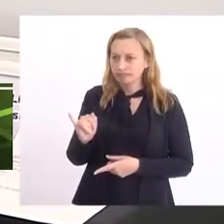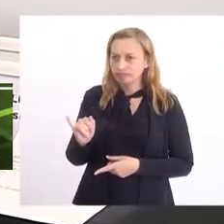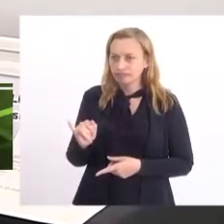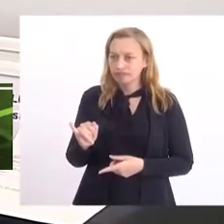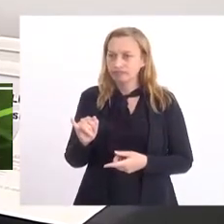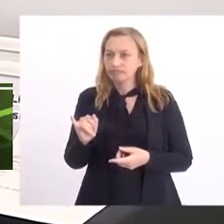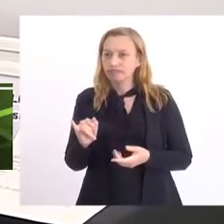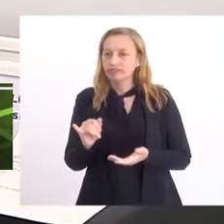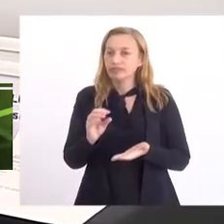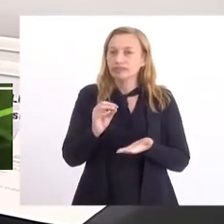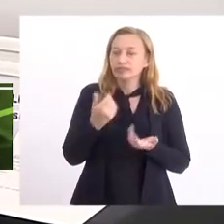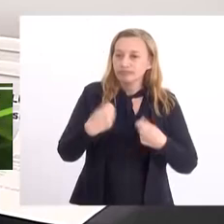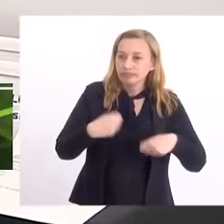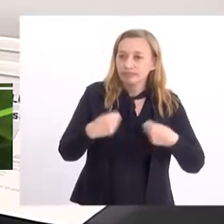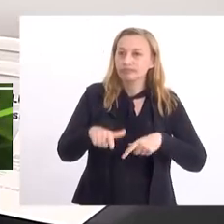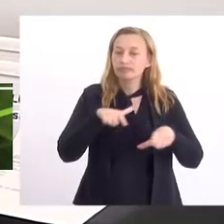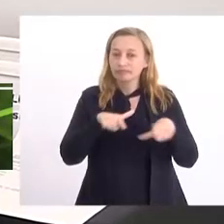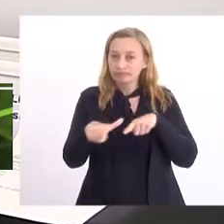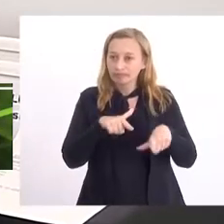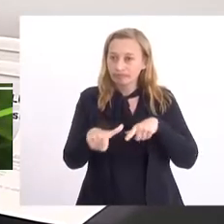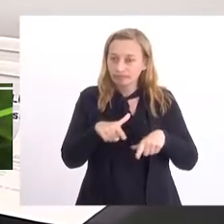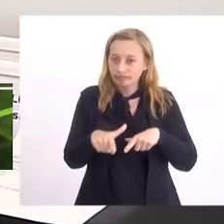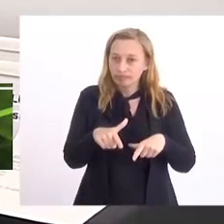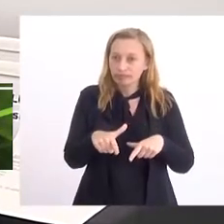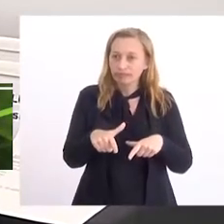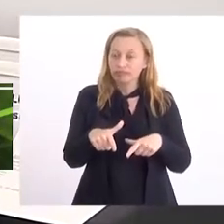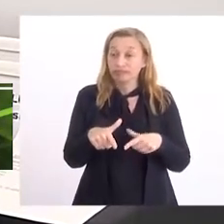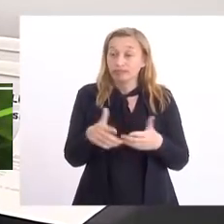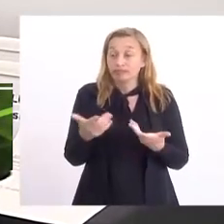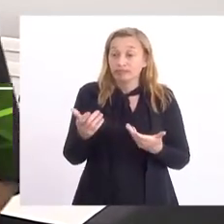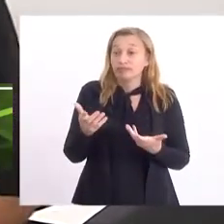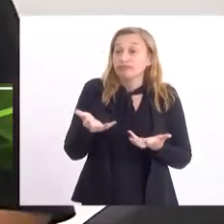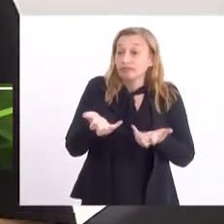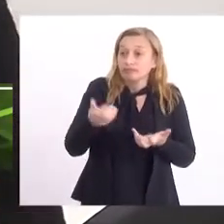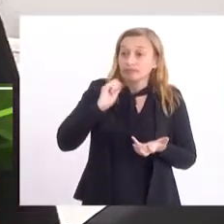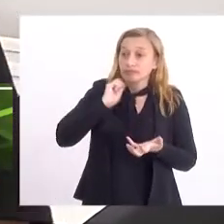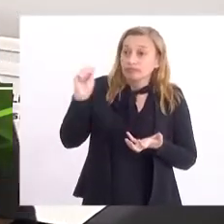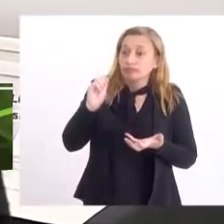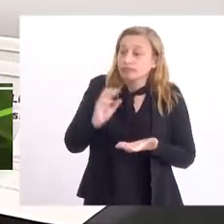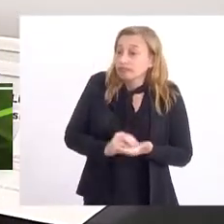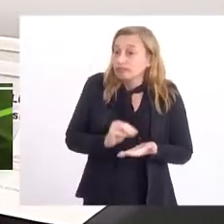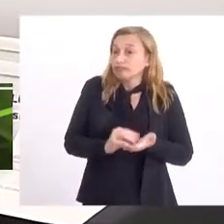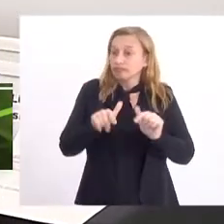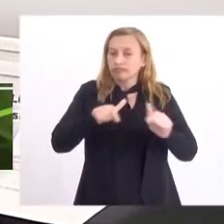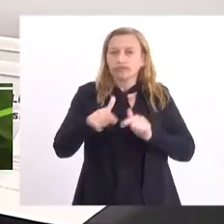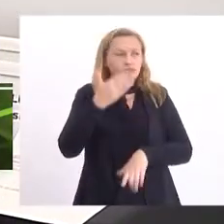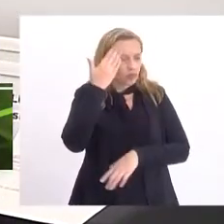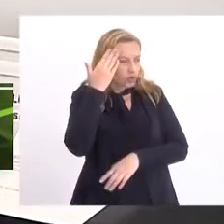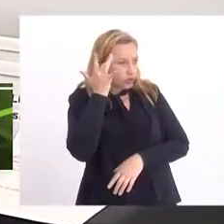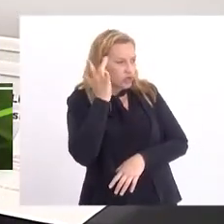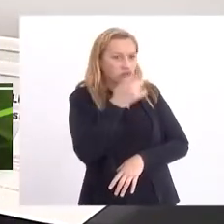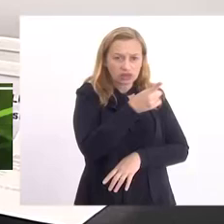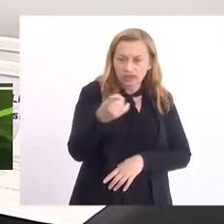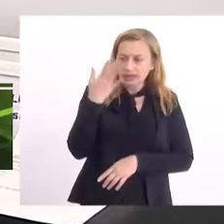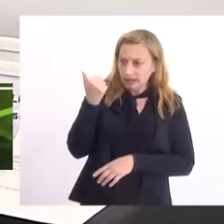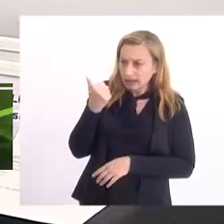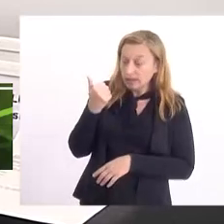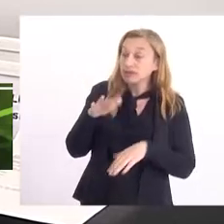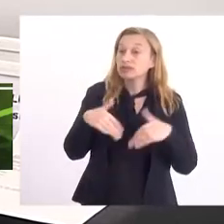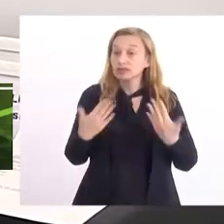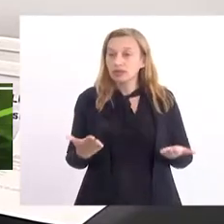desempregado, desesperado, tá? Entrando até no suicídio, tá? Eu acho que vocês devem saber. E,